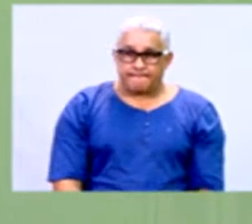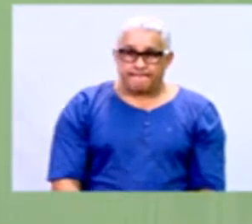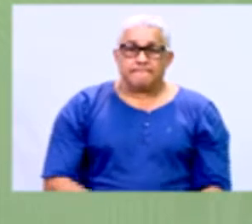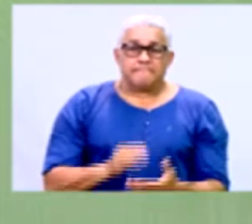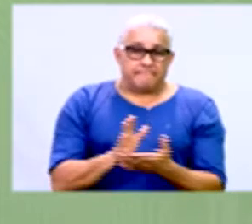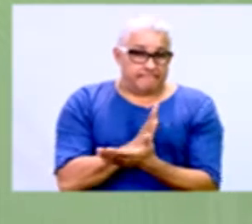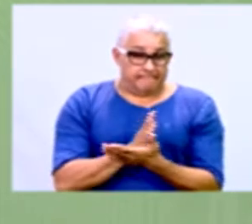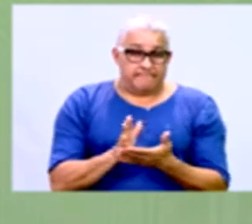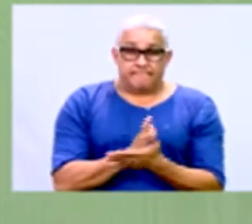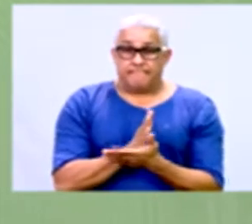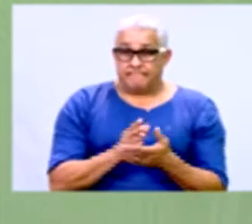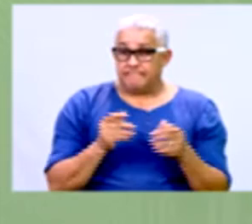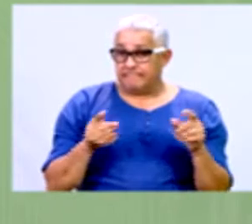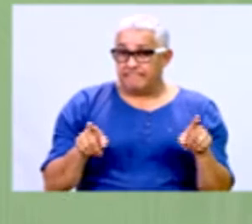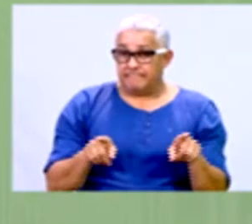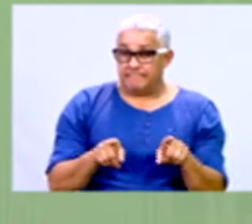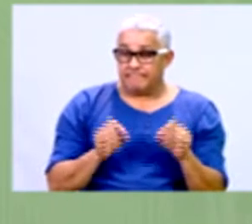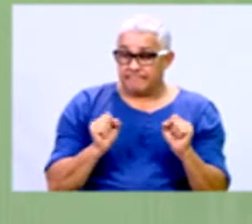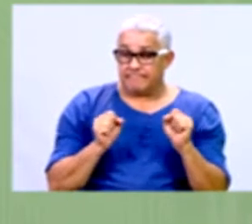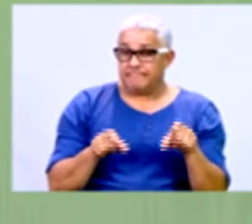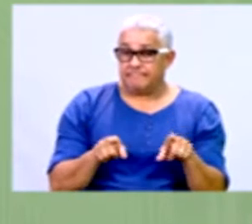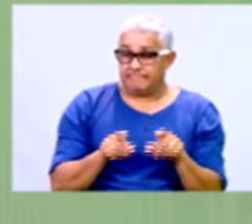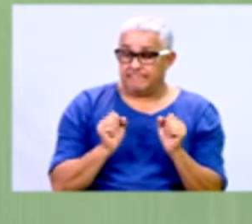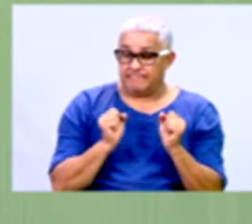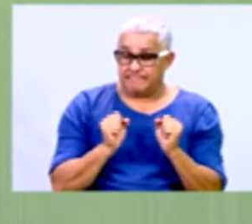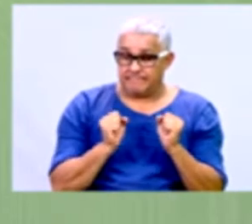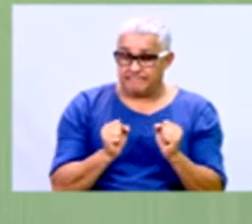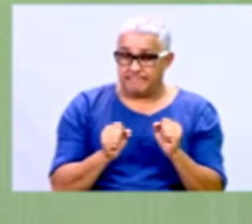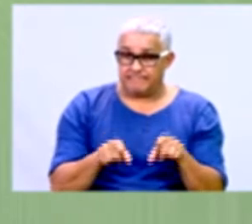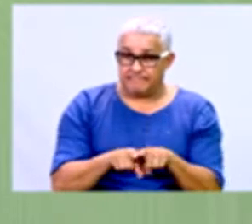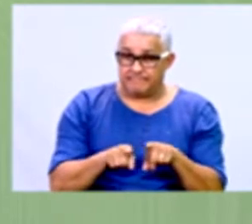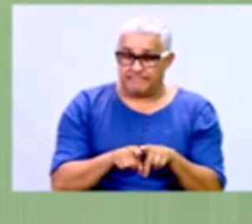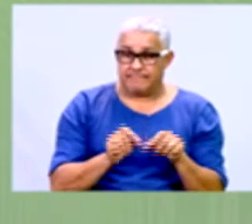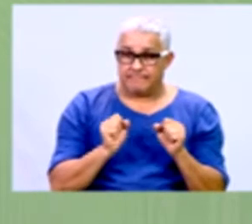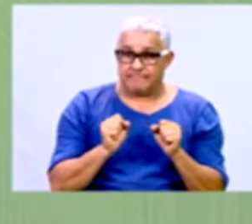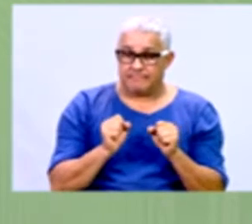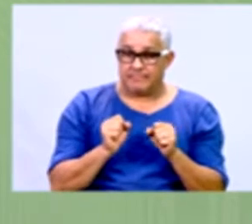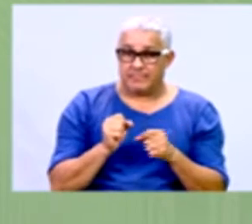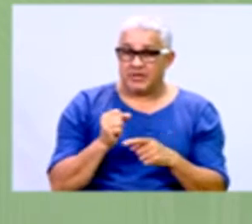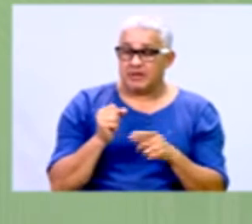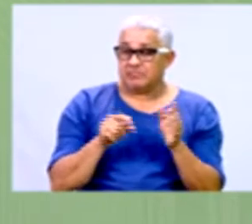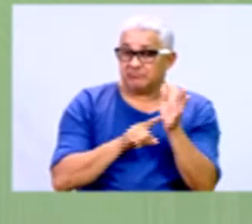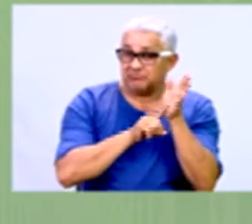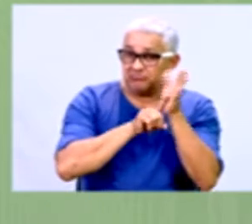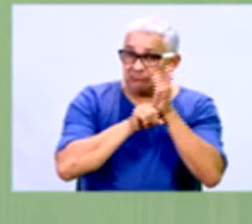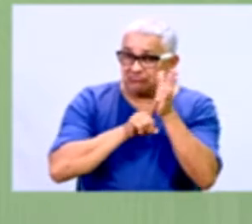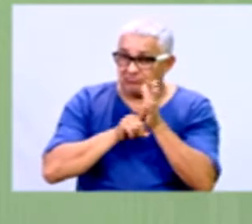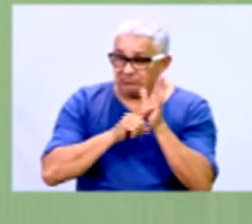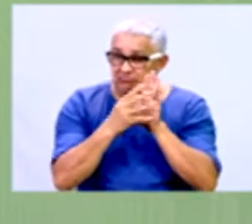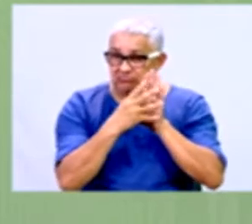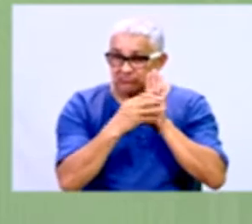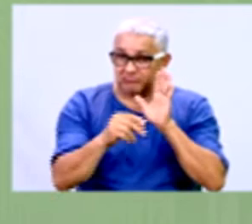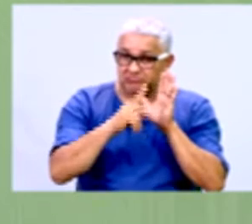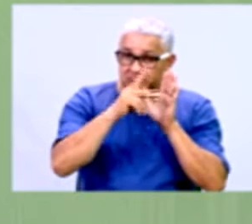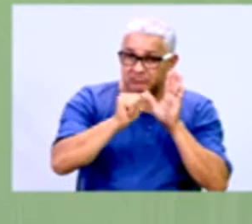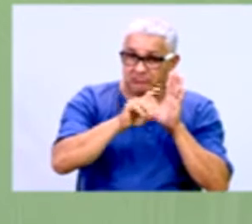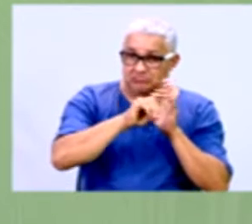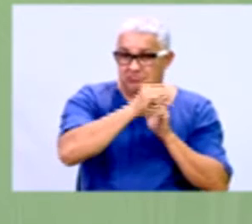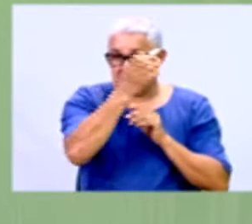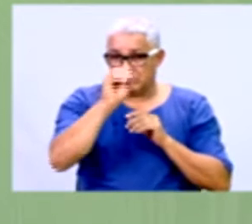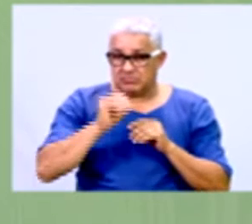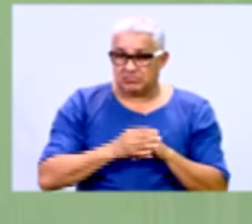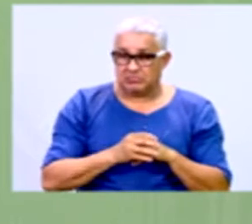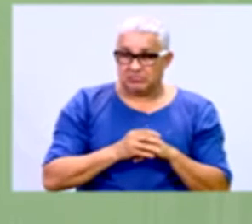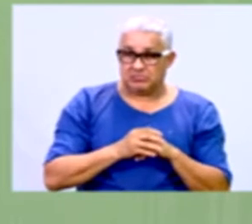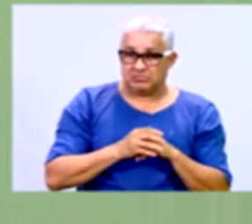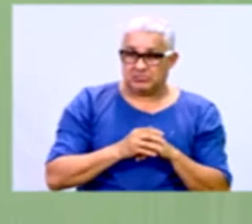Algumas coisas, né, que podem ser buscadas aqui, por exemplo, na questão de pesquisa, o modelo padrão de